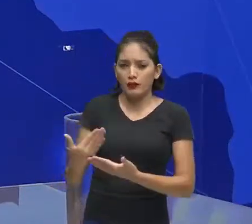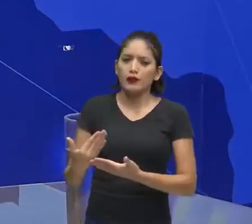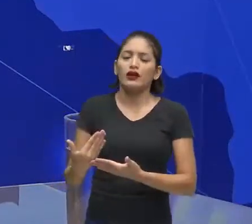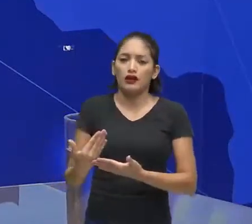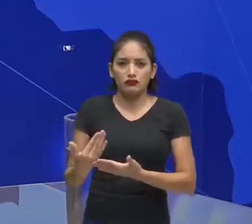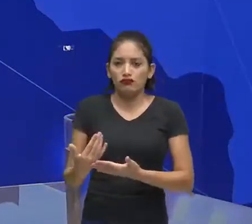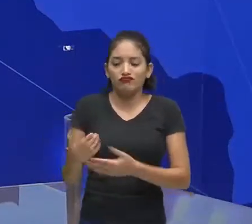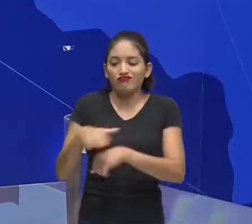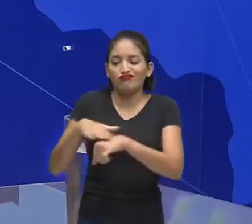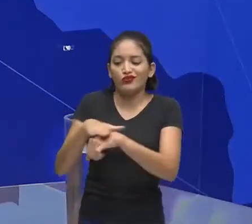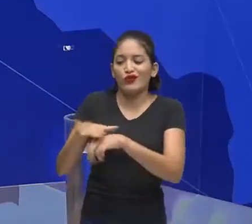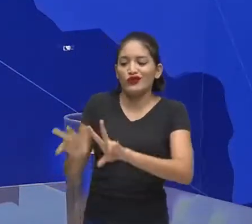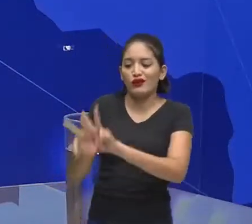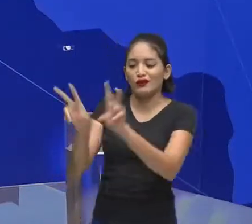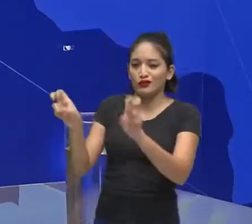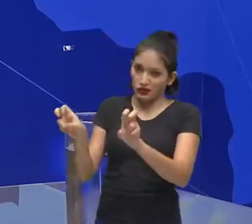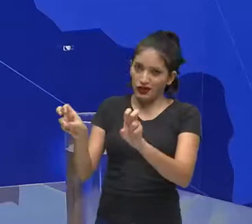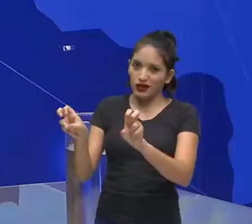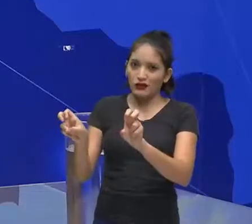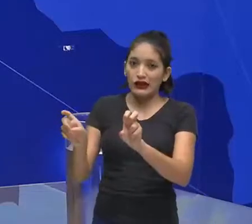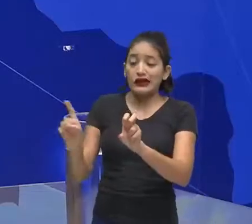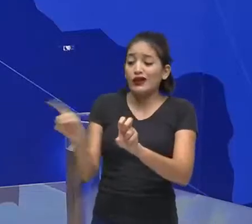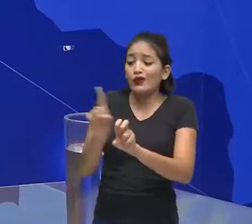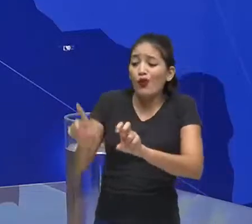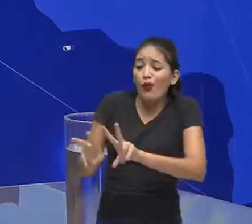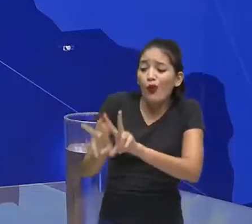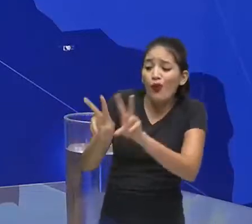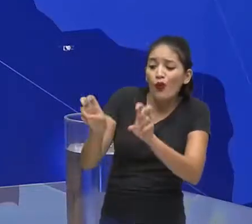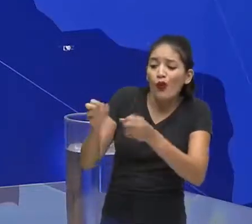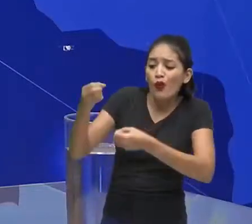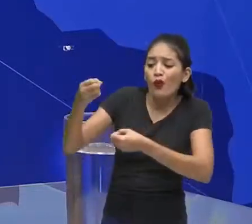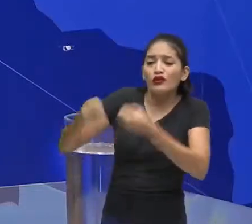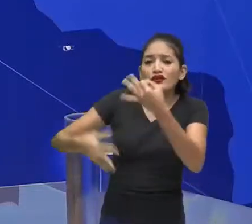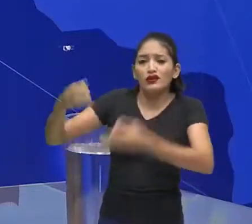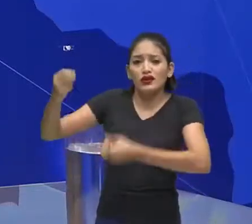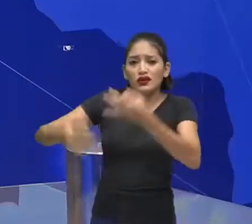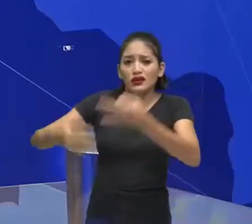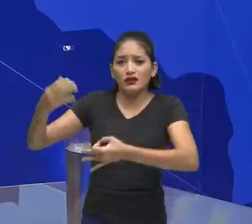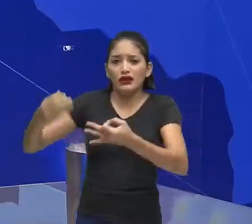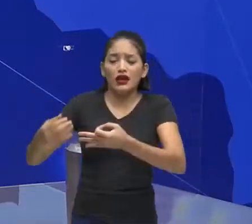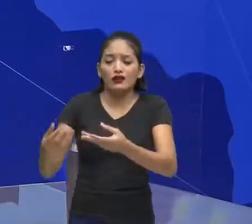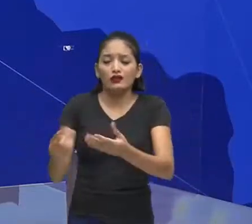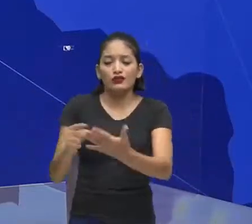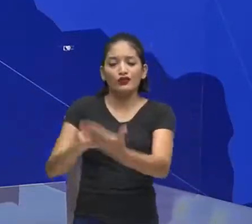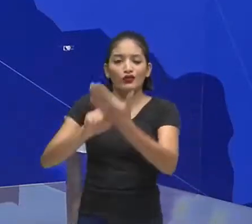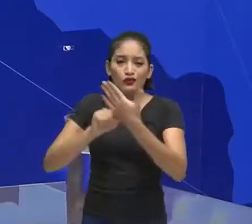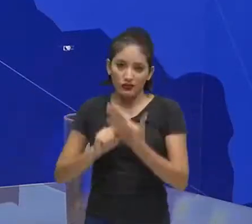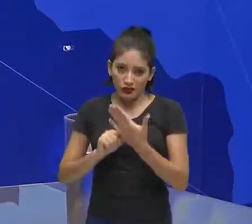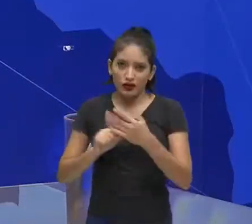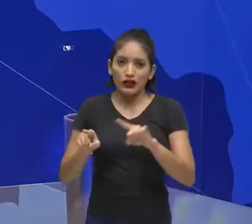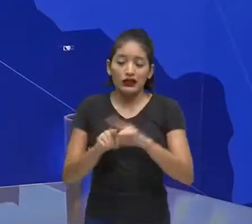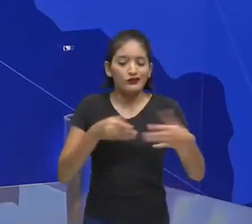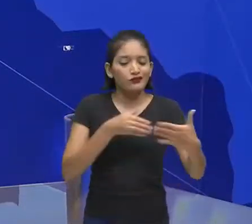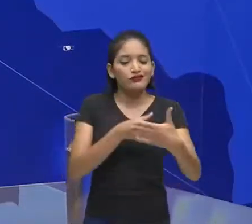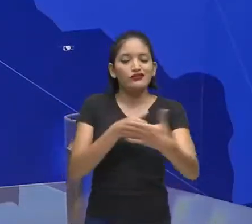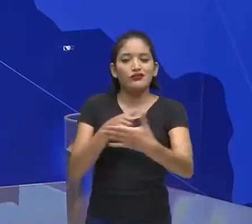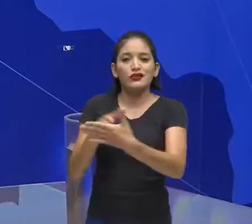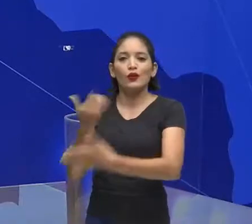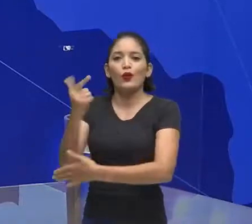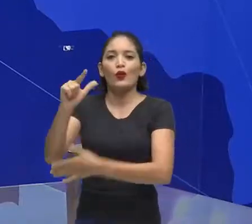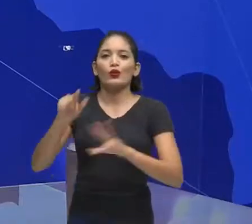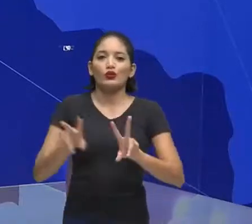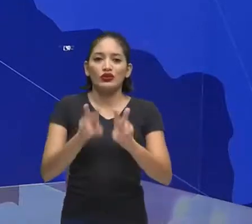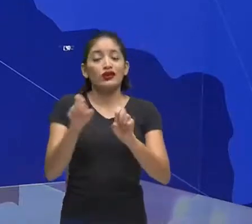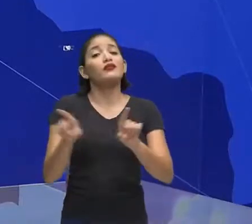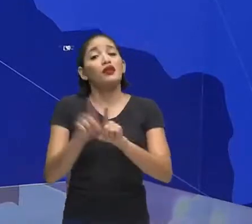tabu, e esse não falar não veio trazendo resultados positivos para a gente, porque também impediu que a gente falasse de outras coisas que